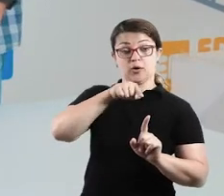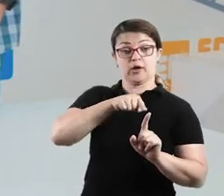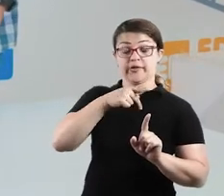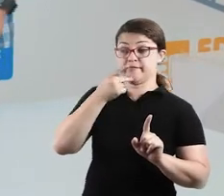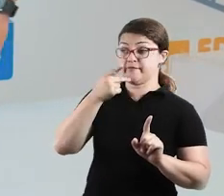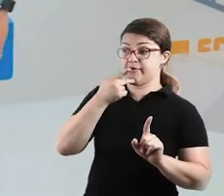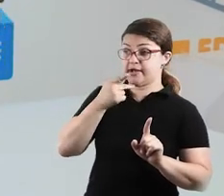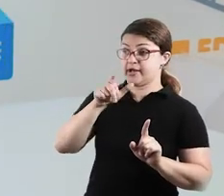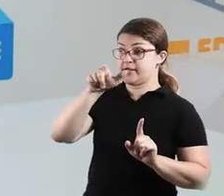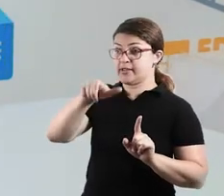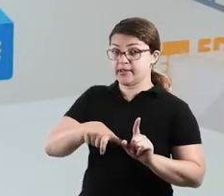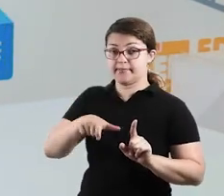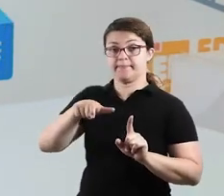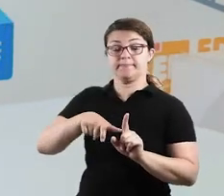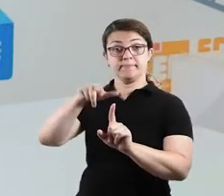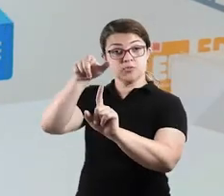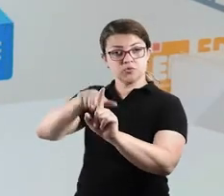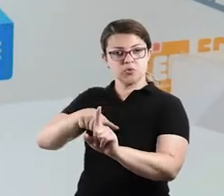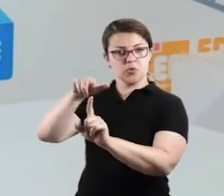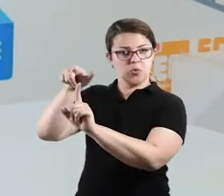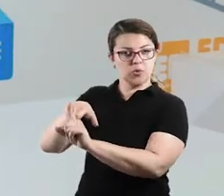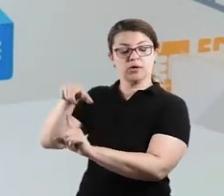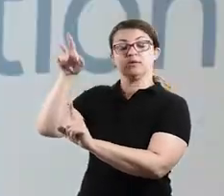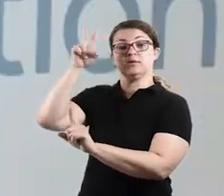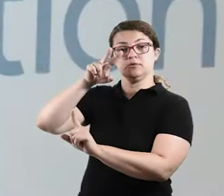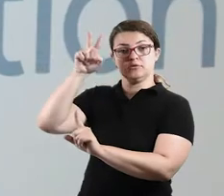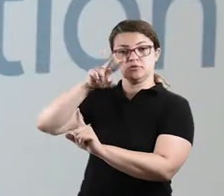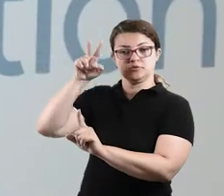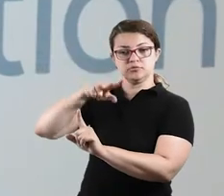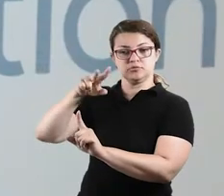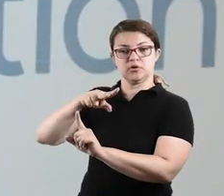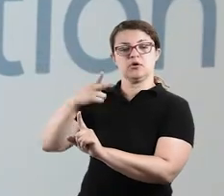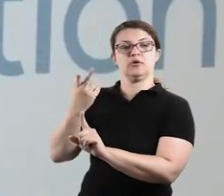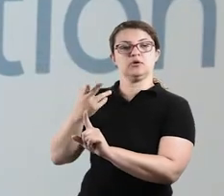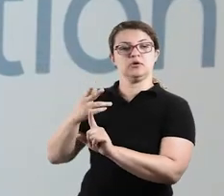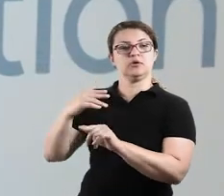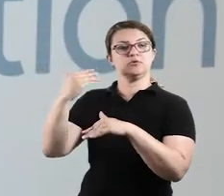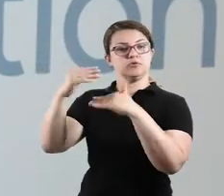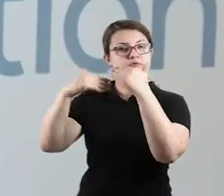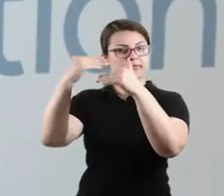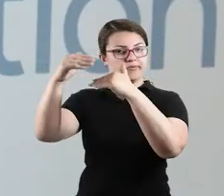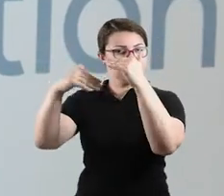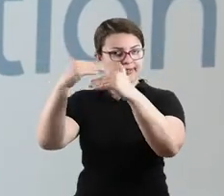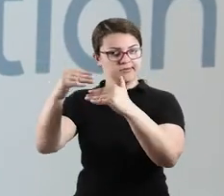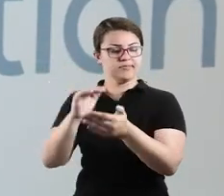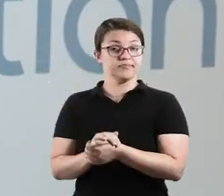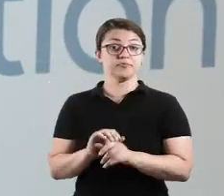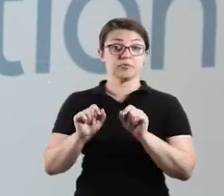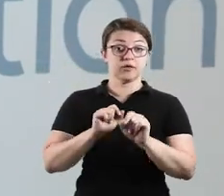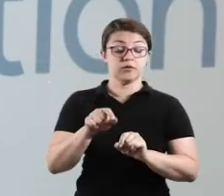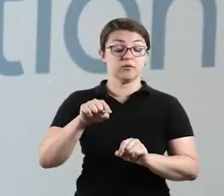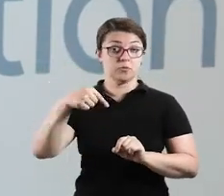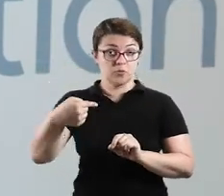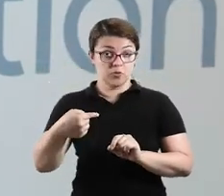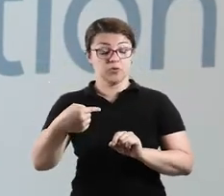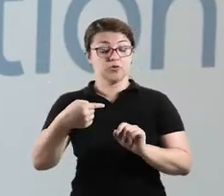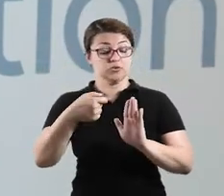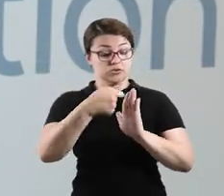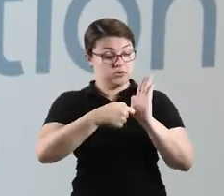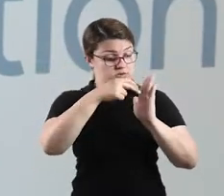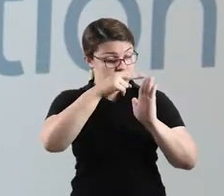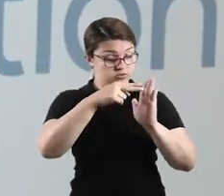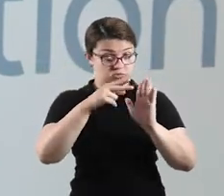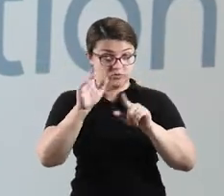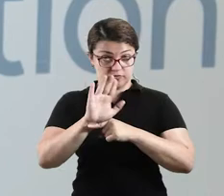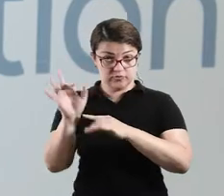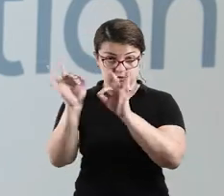personagem, ponto de vista e um enredo. Não deixem de fazer, tá muito bacana, muito legal. Na sequência, vocês terão algumas perguntas